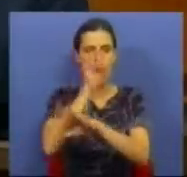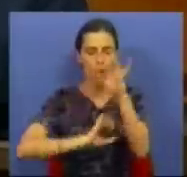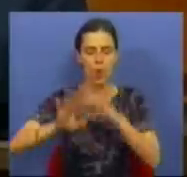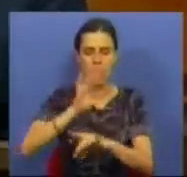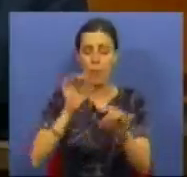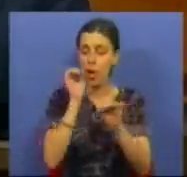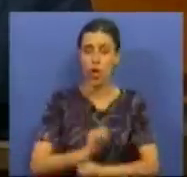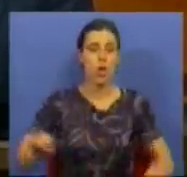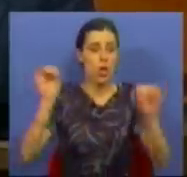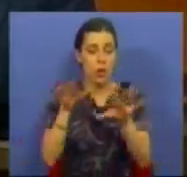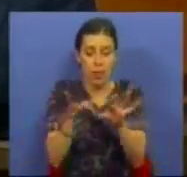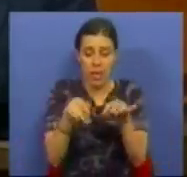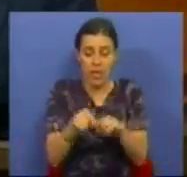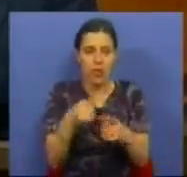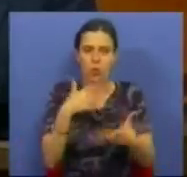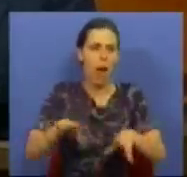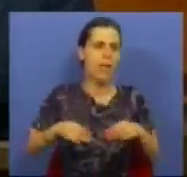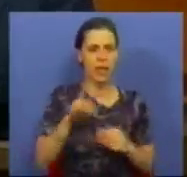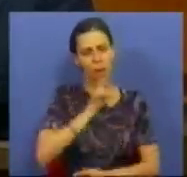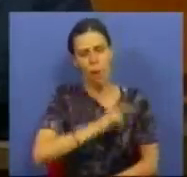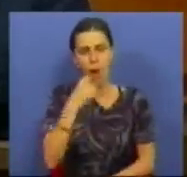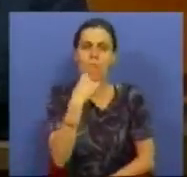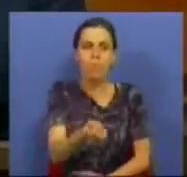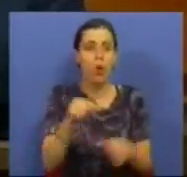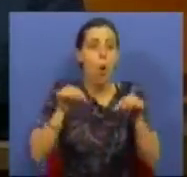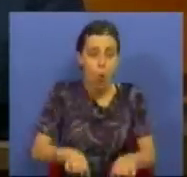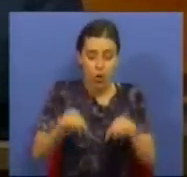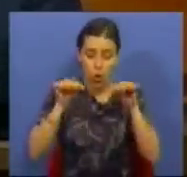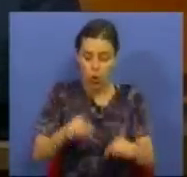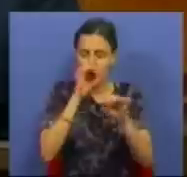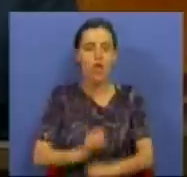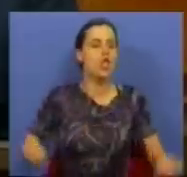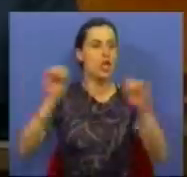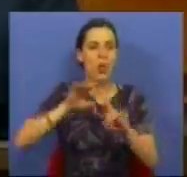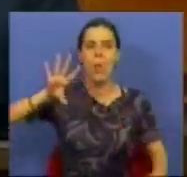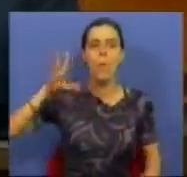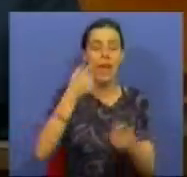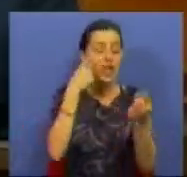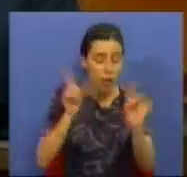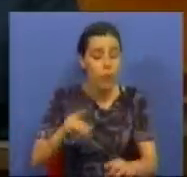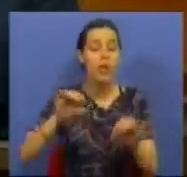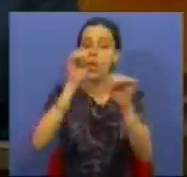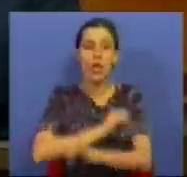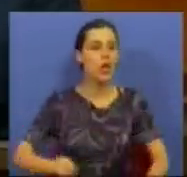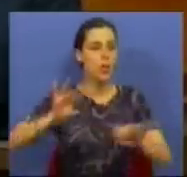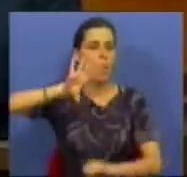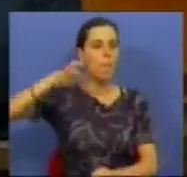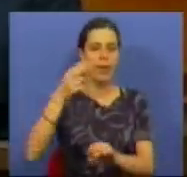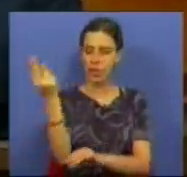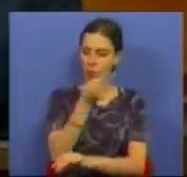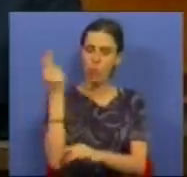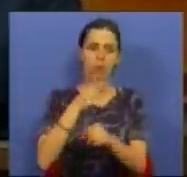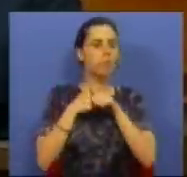Nenhuma mistificação a este respeito é admissível. Hoje por hoje, nenhum país, repito, nenhum país da